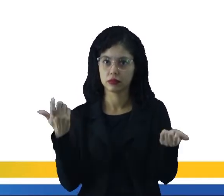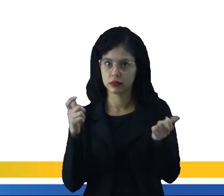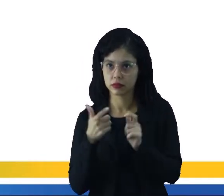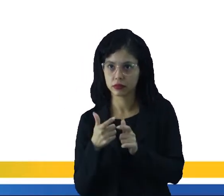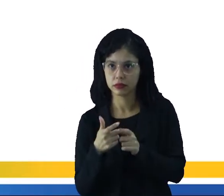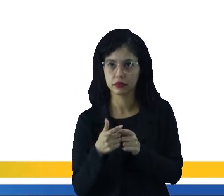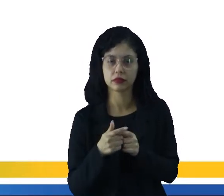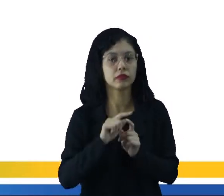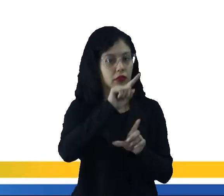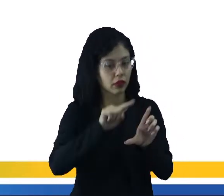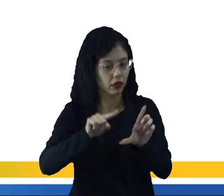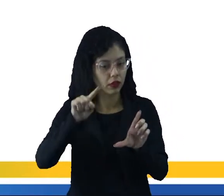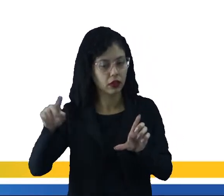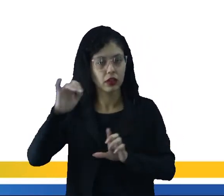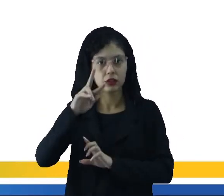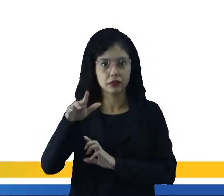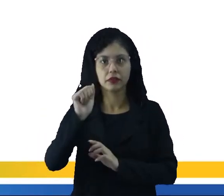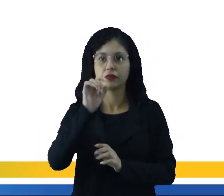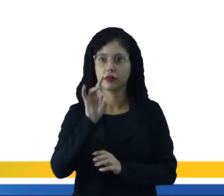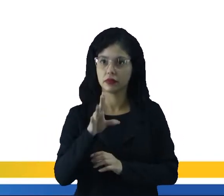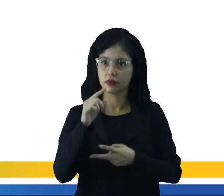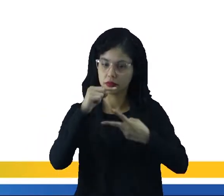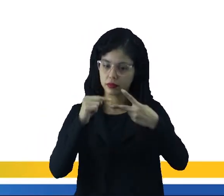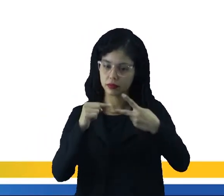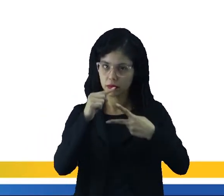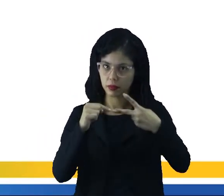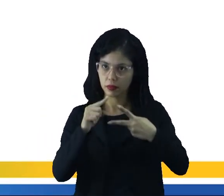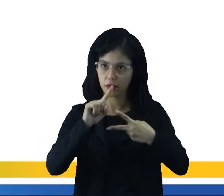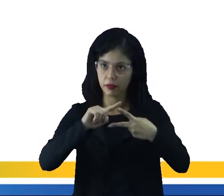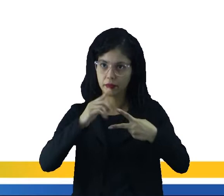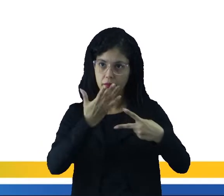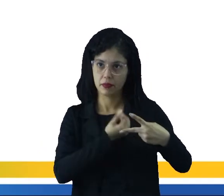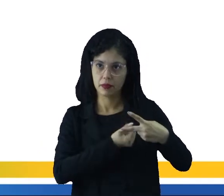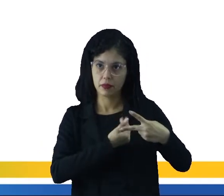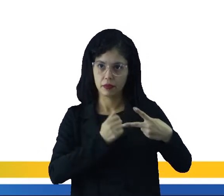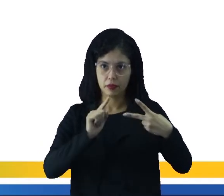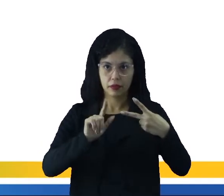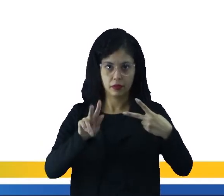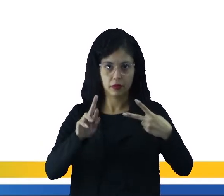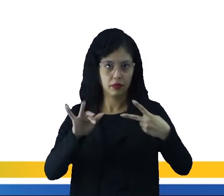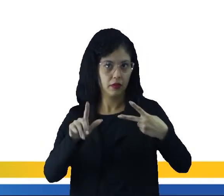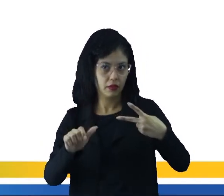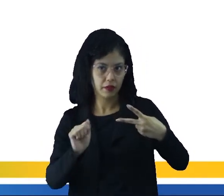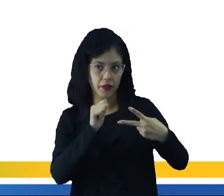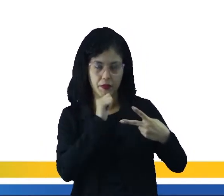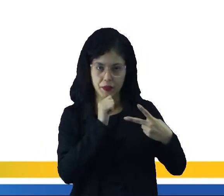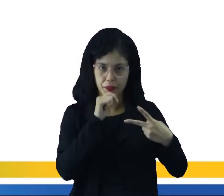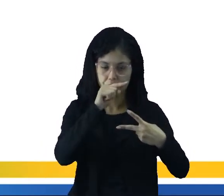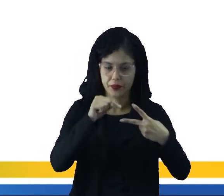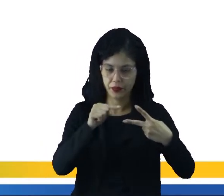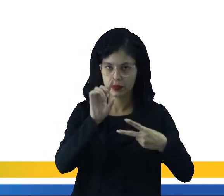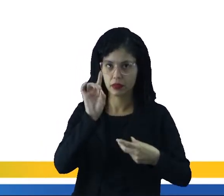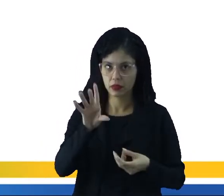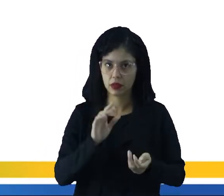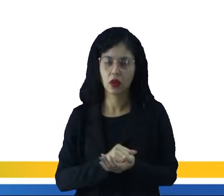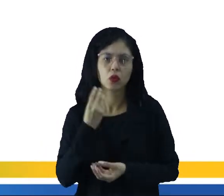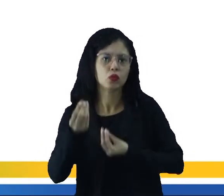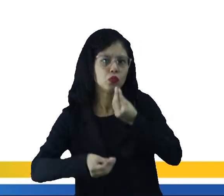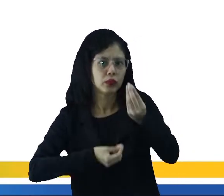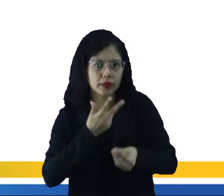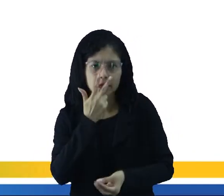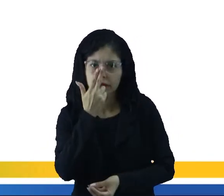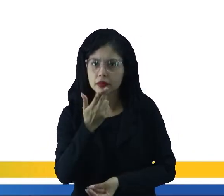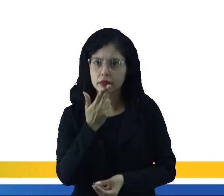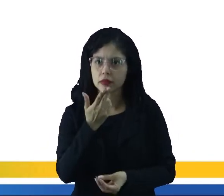tipificando que a escala ela vai aparecer só nessas duas formas, numérica e gráfica. Agora, como é que vai